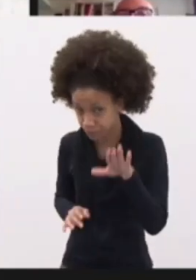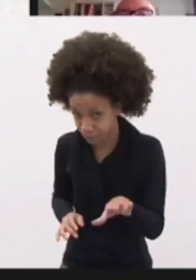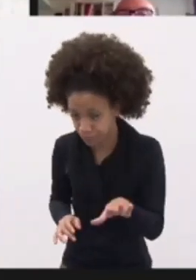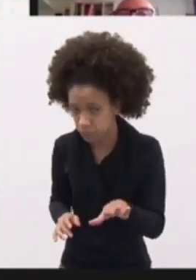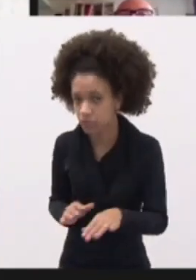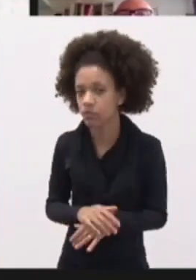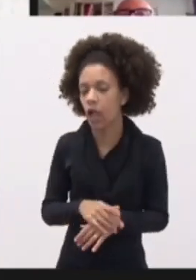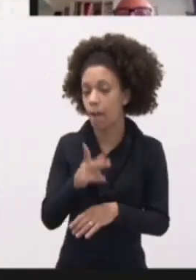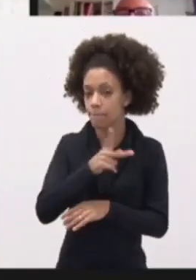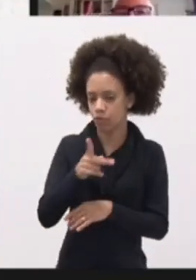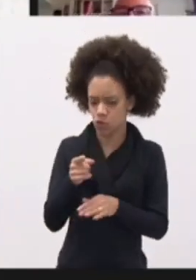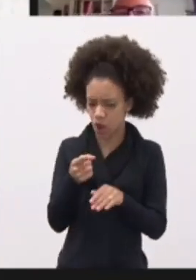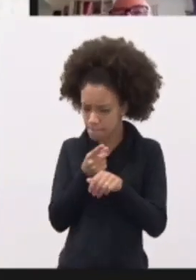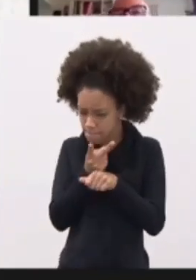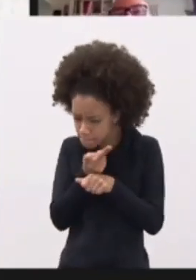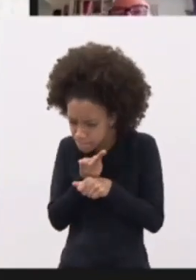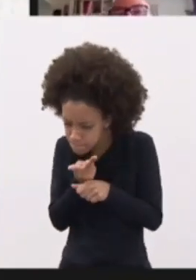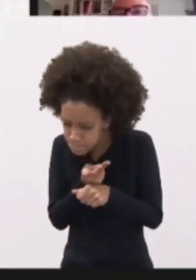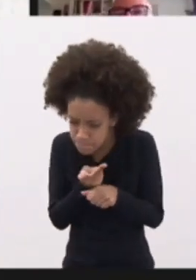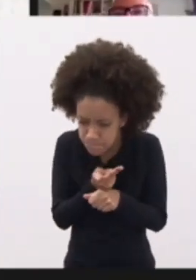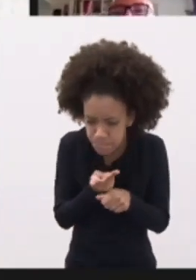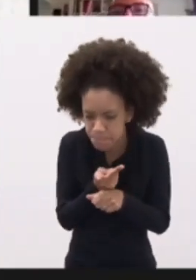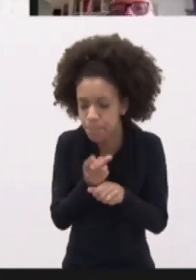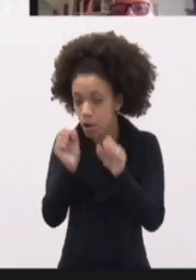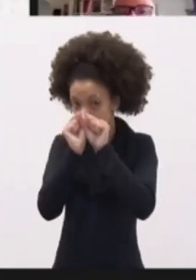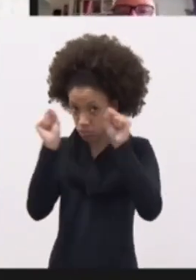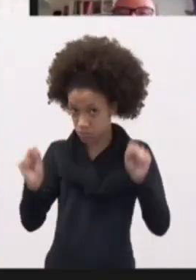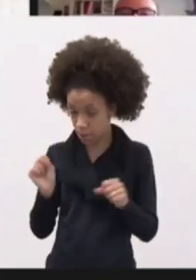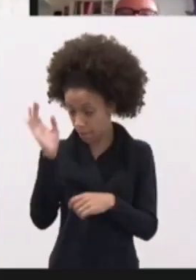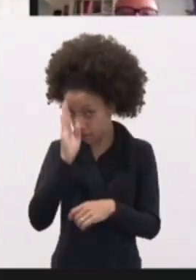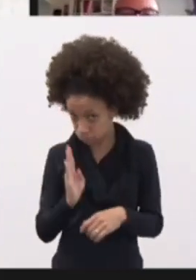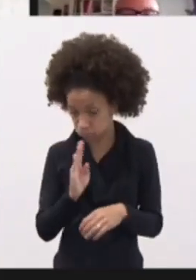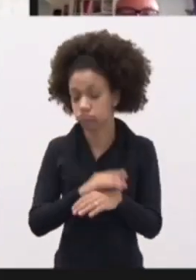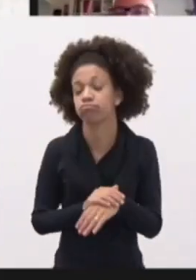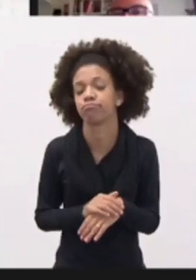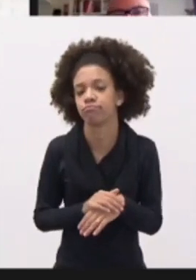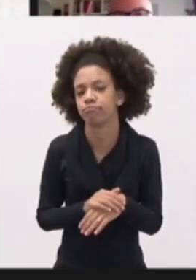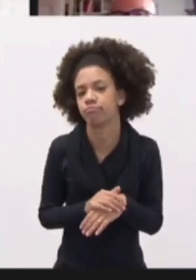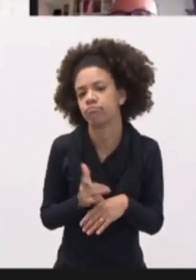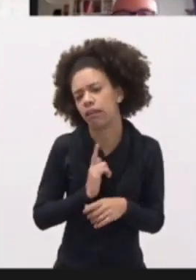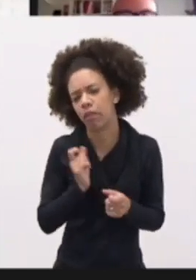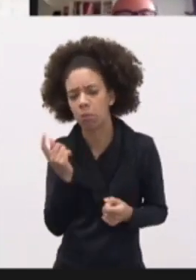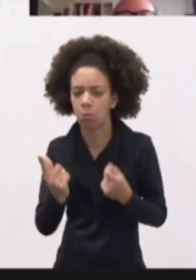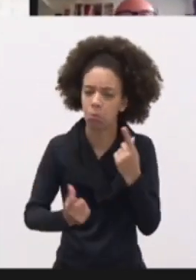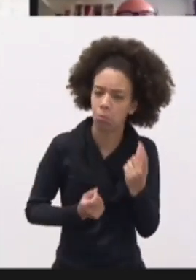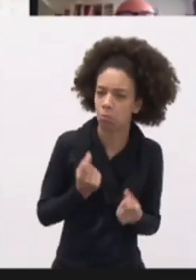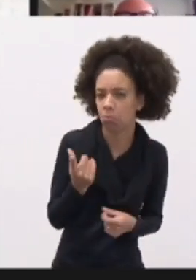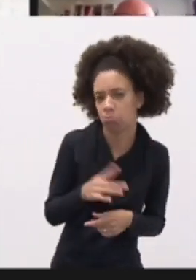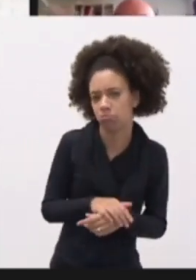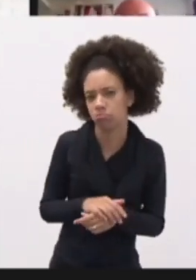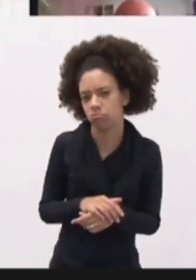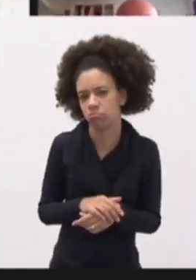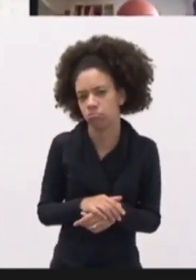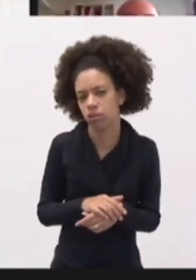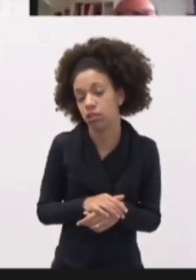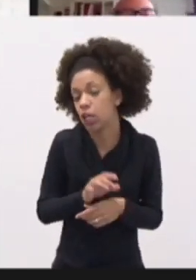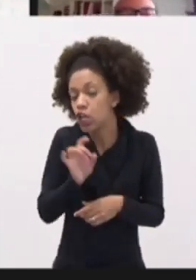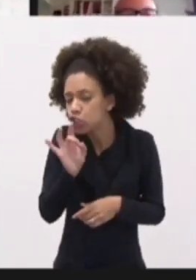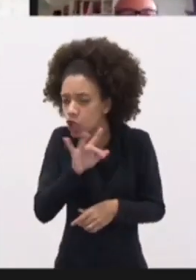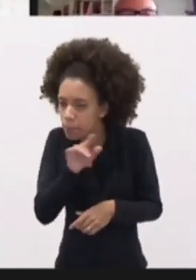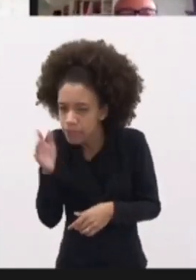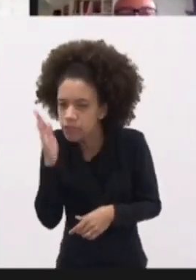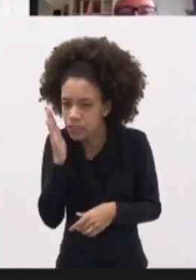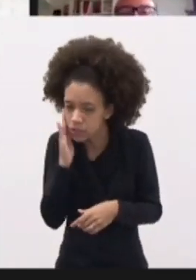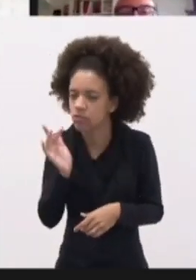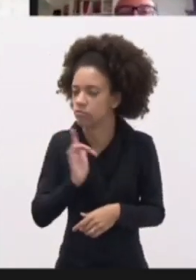Ela busca um site gratuito de visitas virtuais, tem alguns por aí, né? Não é objetivo falar de quais hoje, mas só para vocês entenderem que